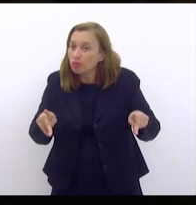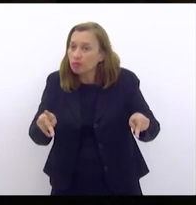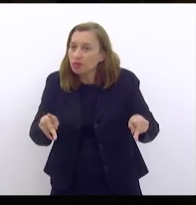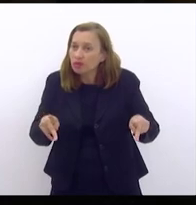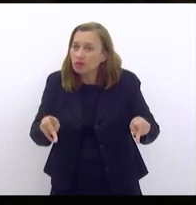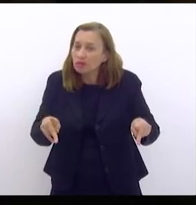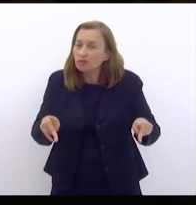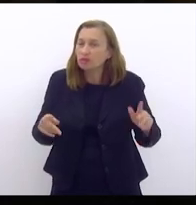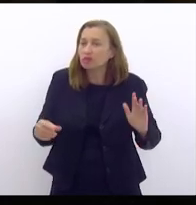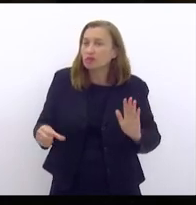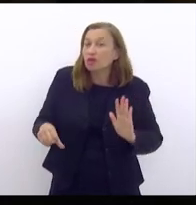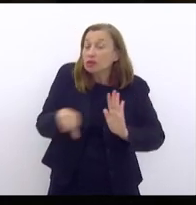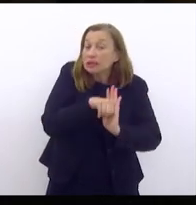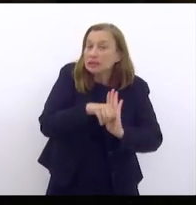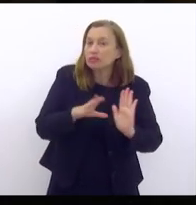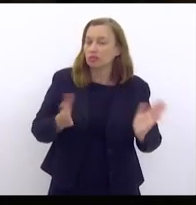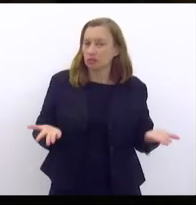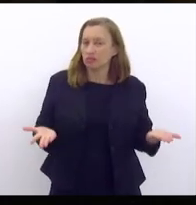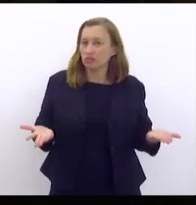esse clima.